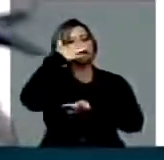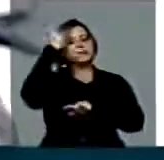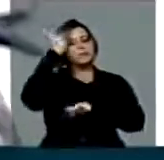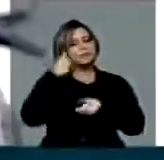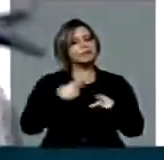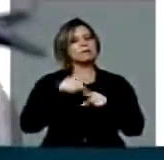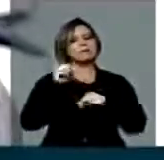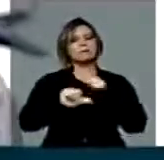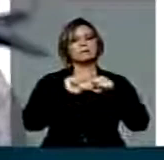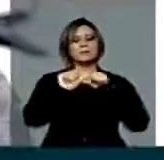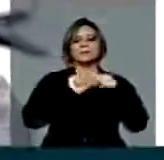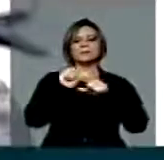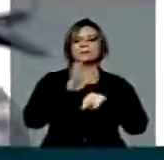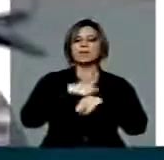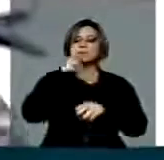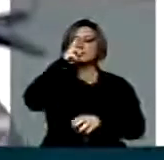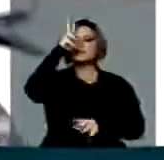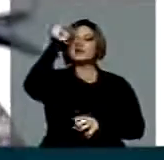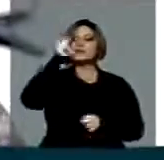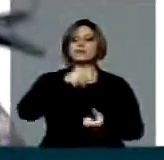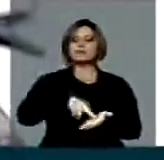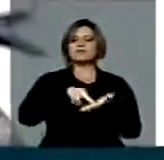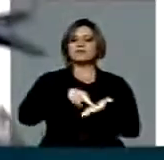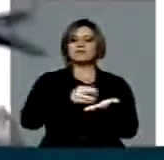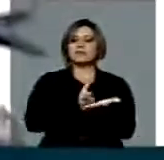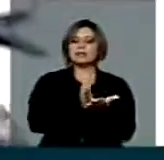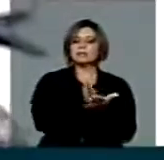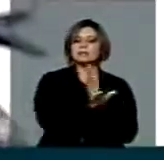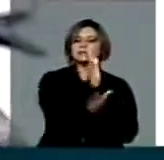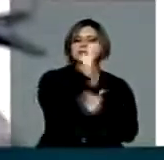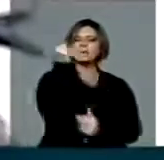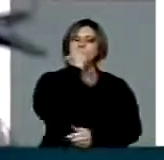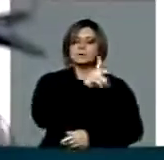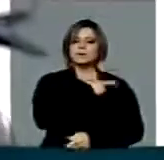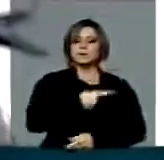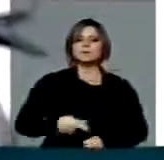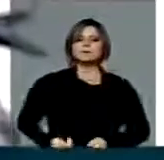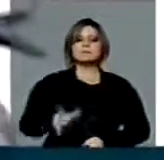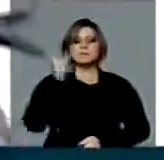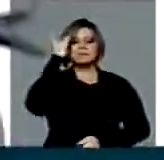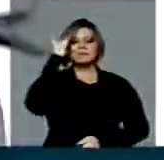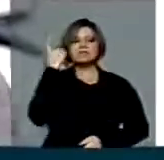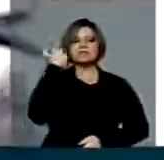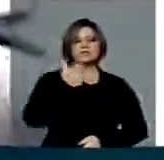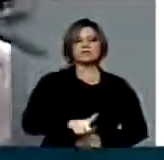caminhada rumo ao futuro e à reeleição de Dilma Rousseff para presidente.